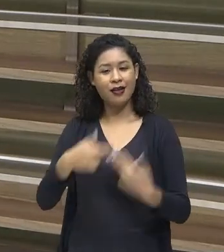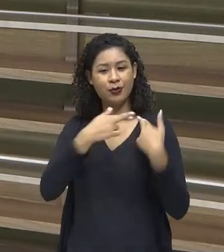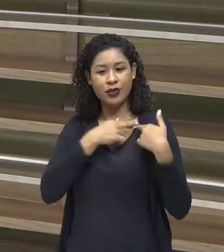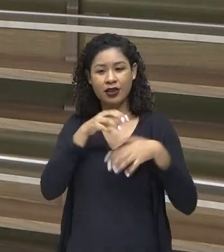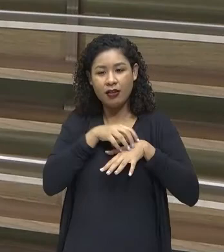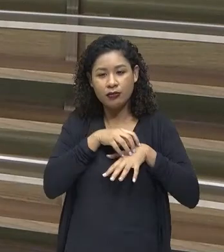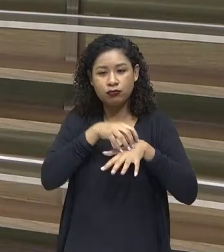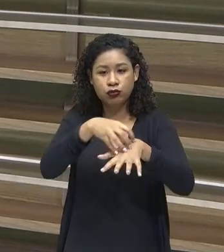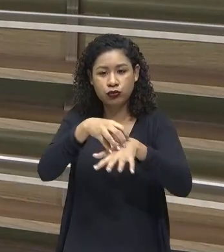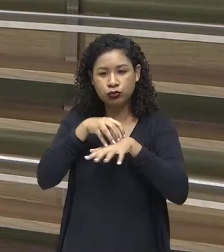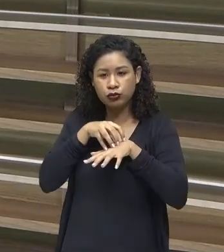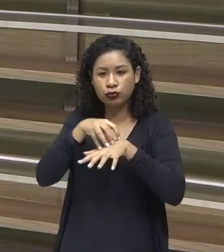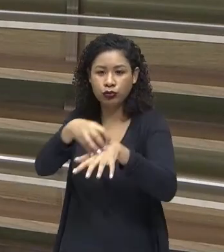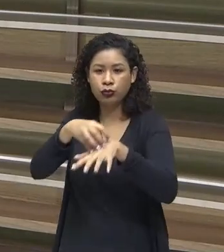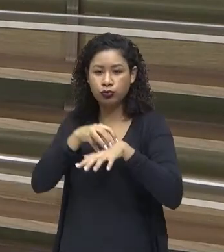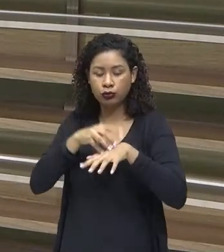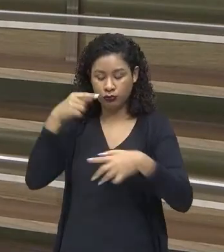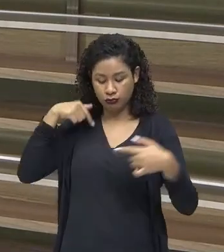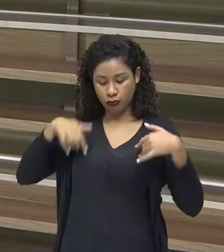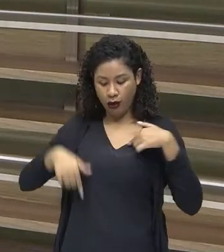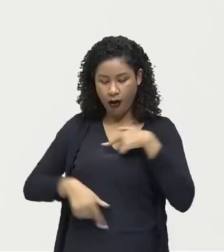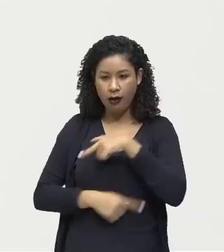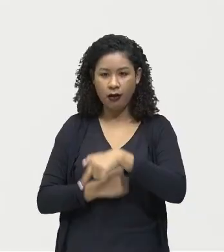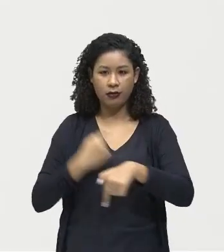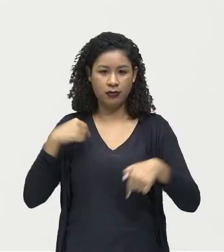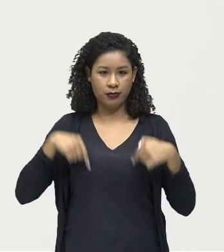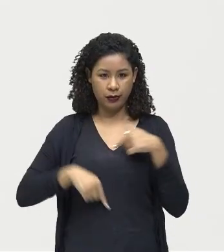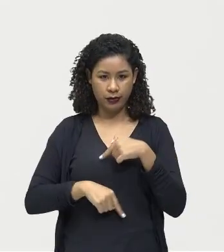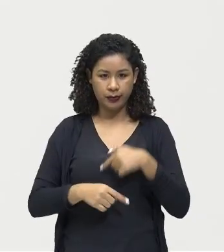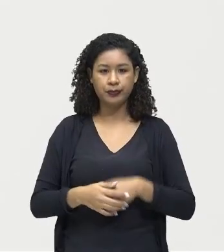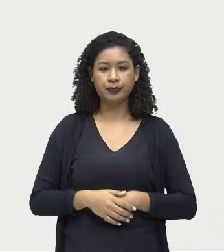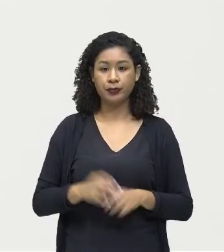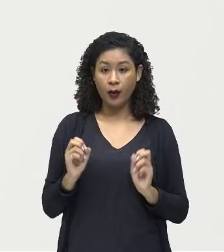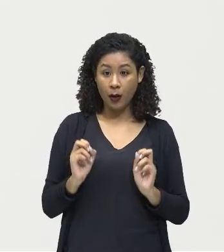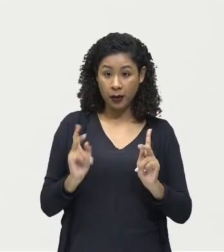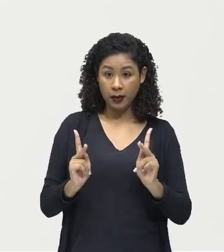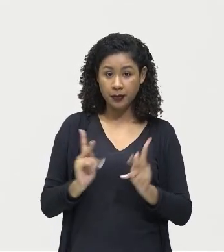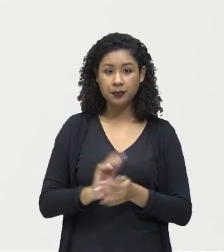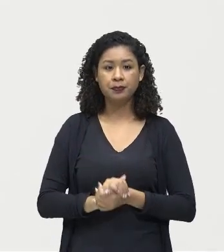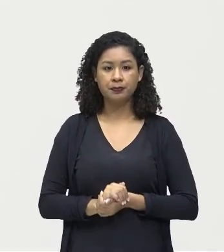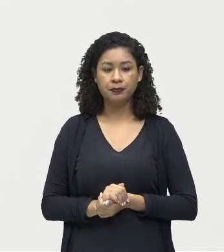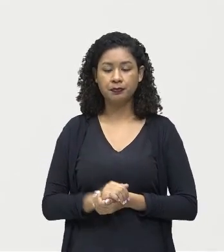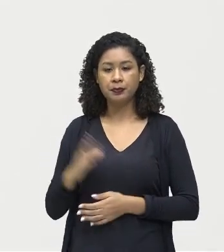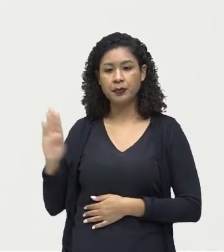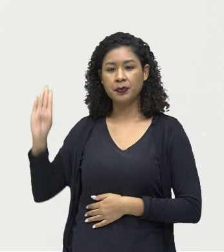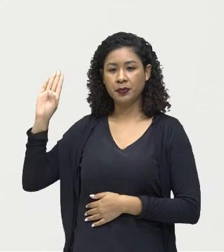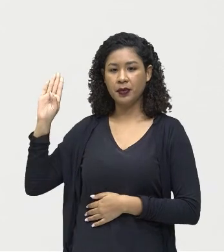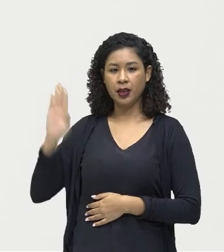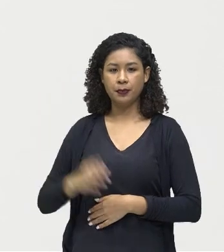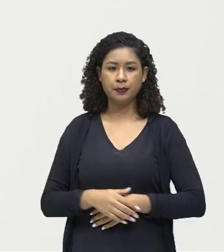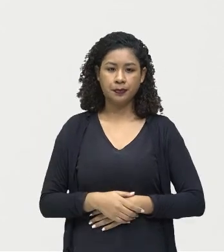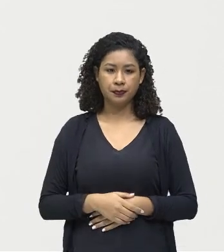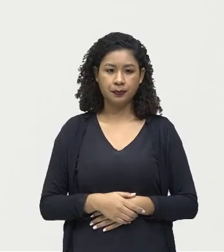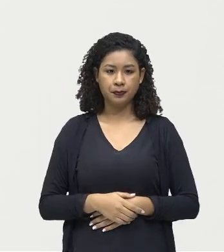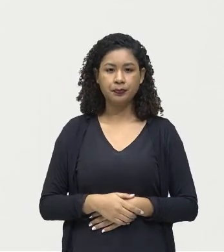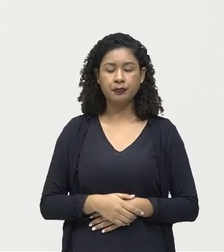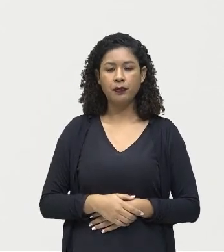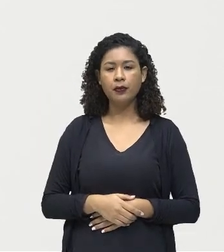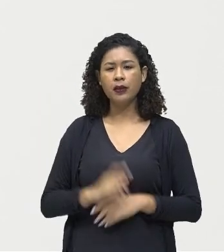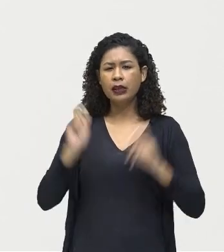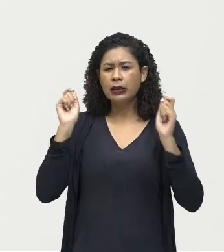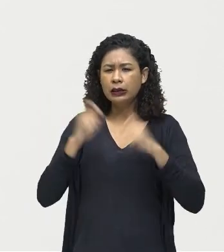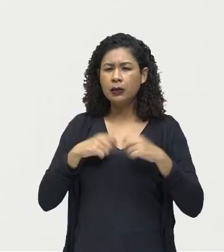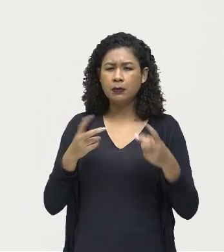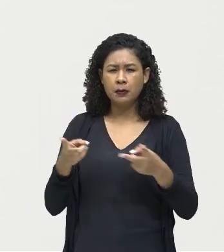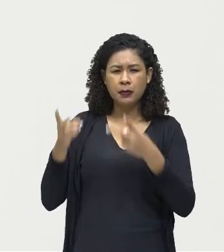sim transporta nutrientes. Eliminação de excreções. A gente observou, por exemplo, na aula do sistema respiratório